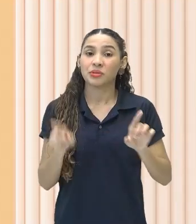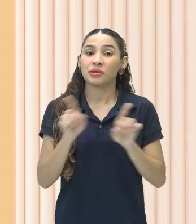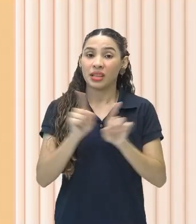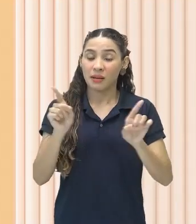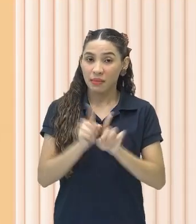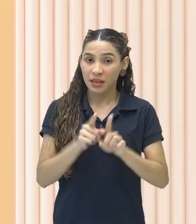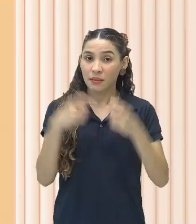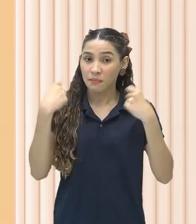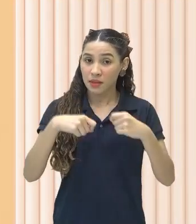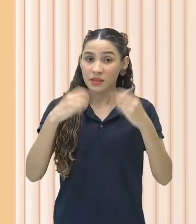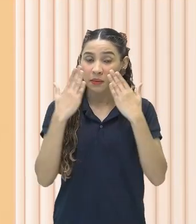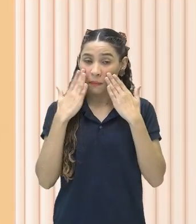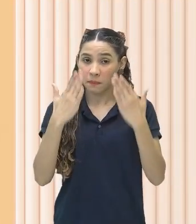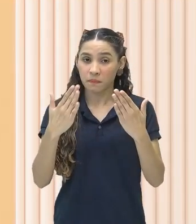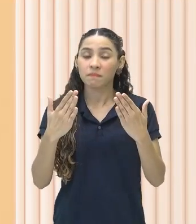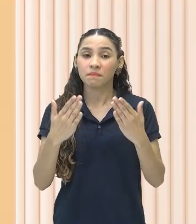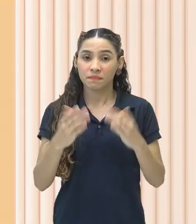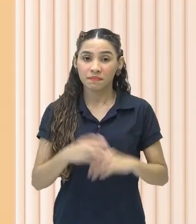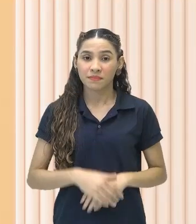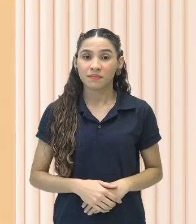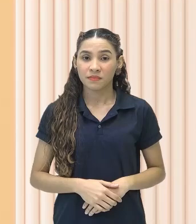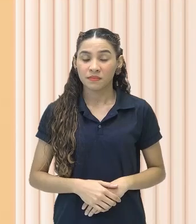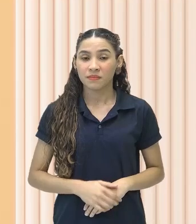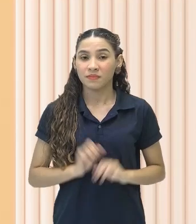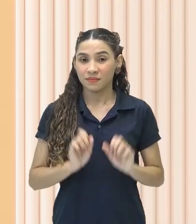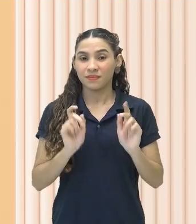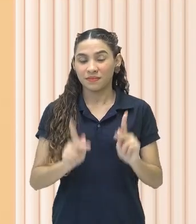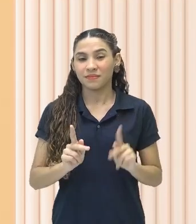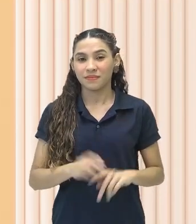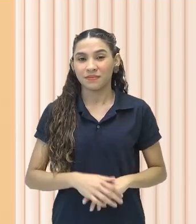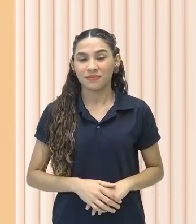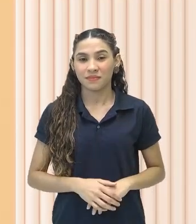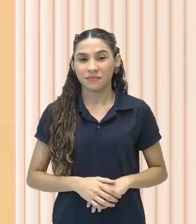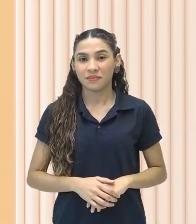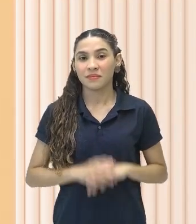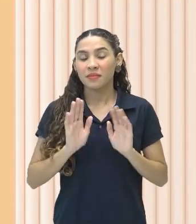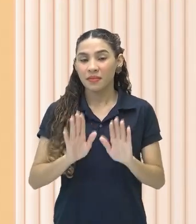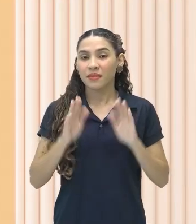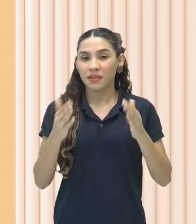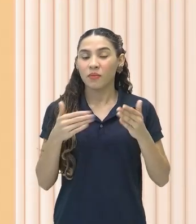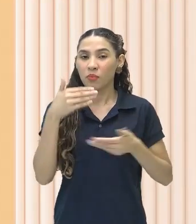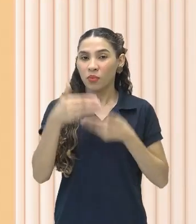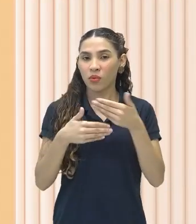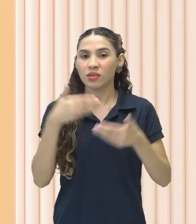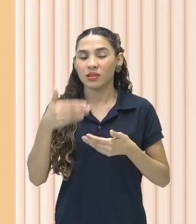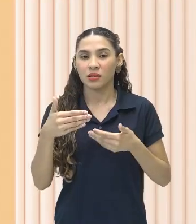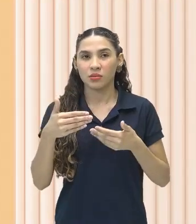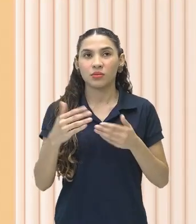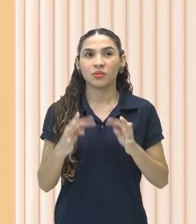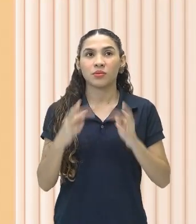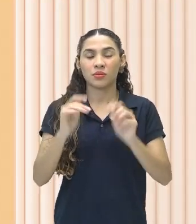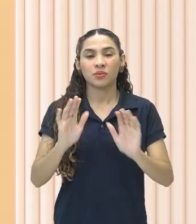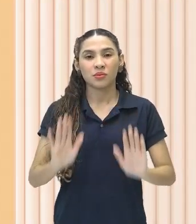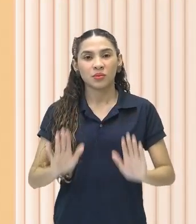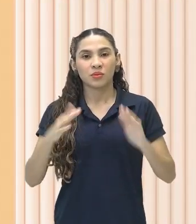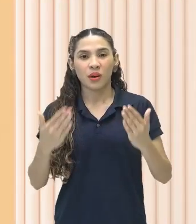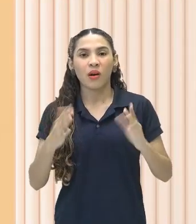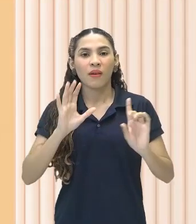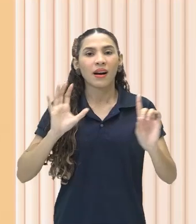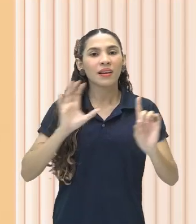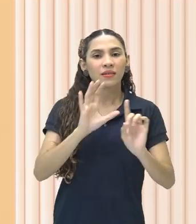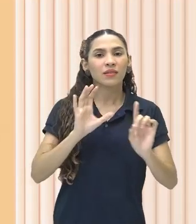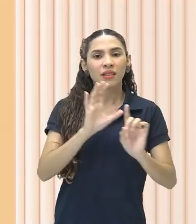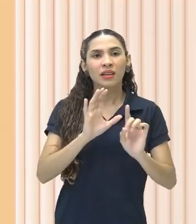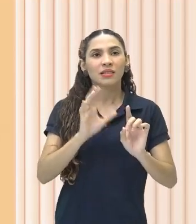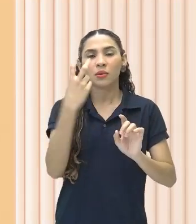que precisa ser questionado. Perfeito? Nesse processo todo aí, professor, qual é a influência,